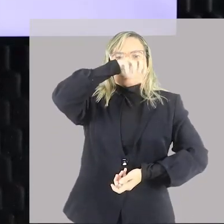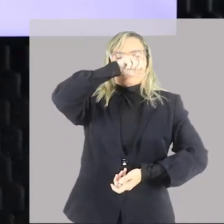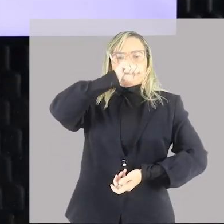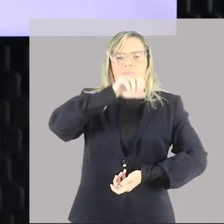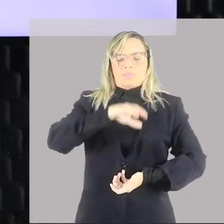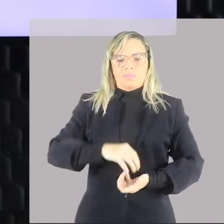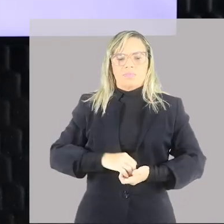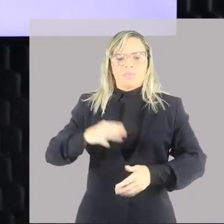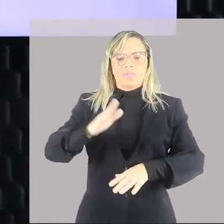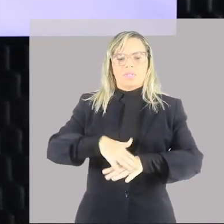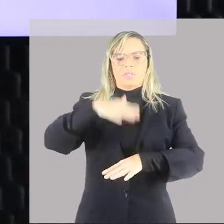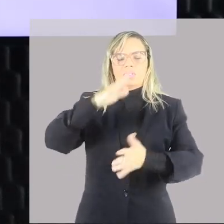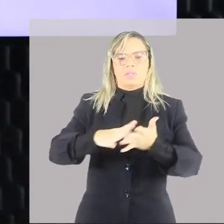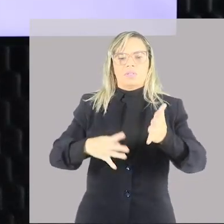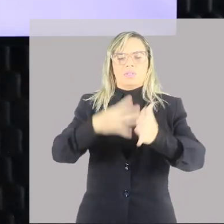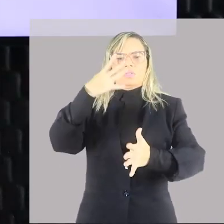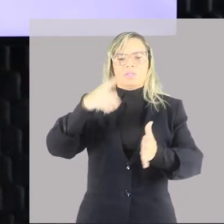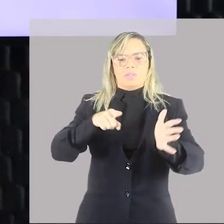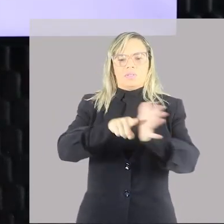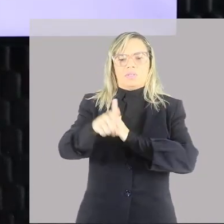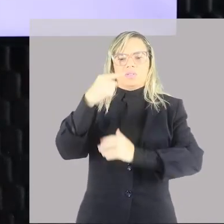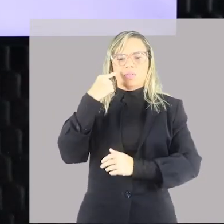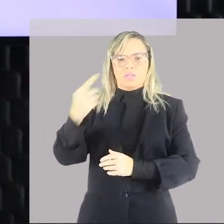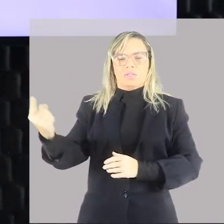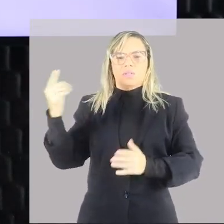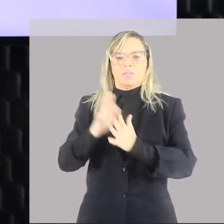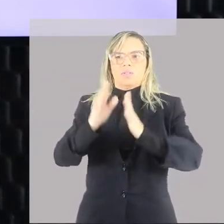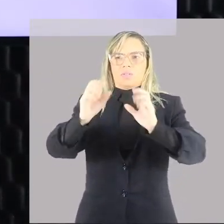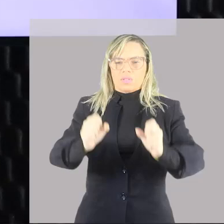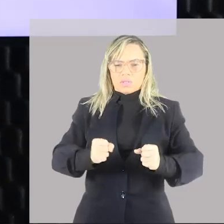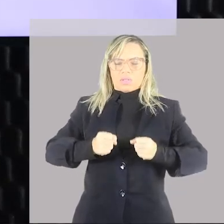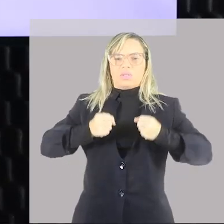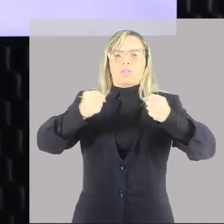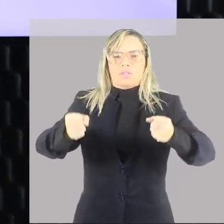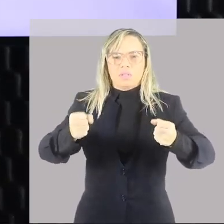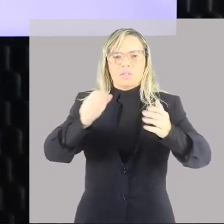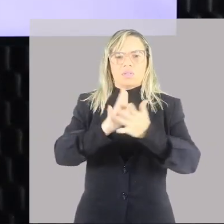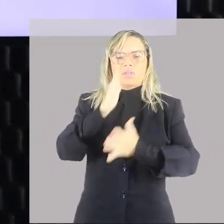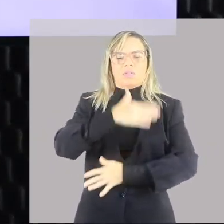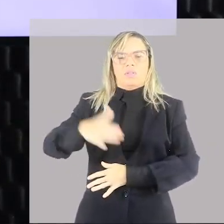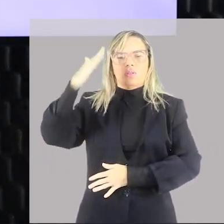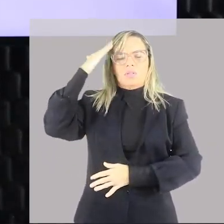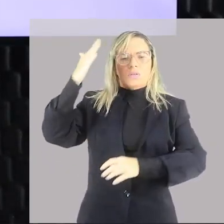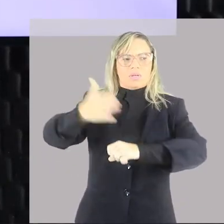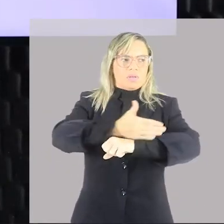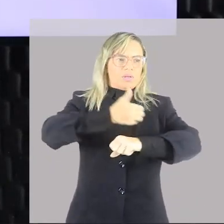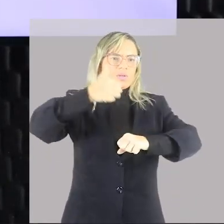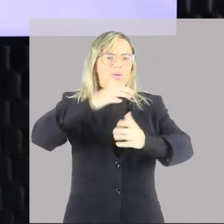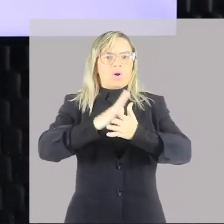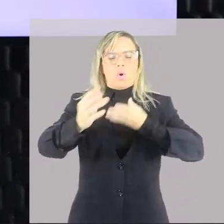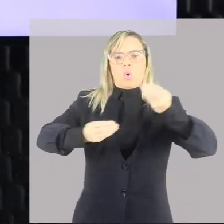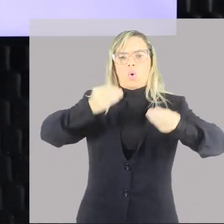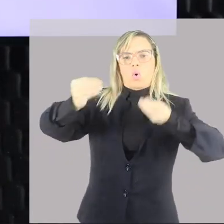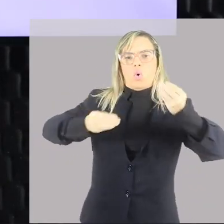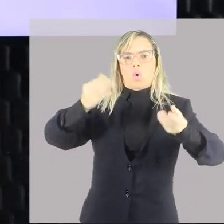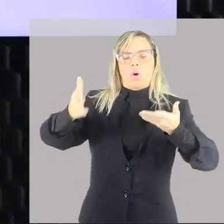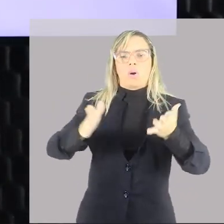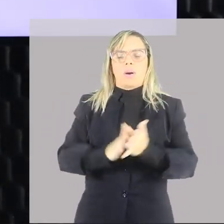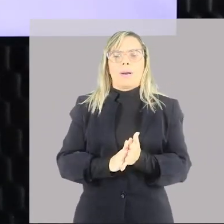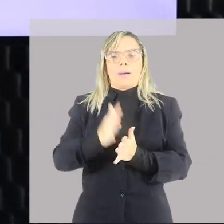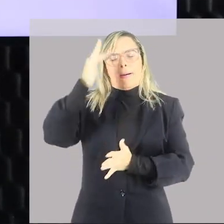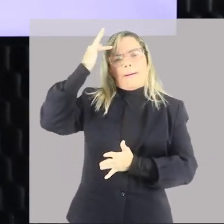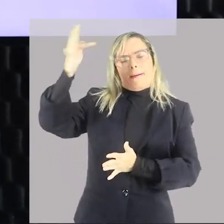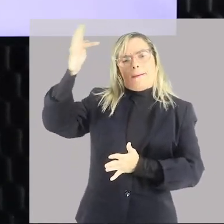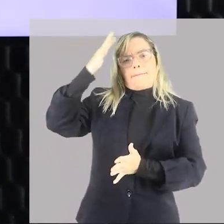e vamos fazer mais uma. Olha aqui, ó, mais uma questão para a gente poder entender melhor como é que a filosofia se processa a